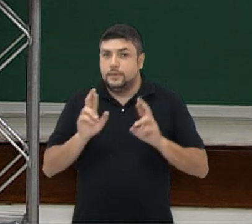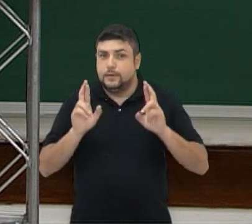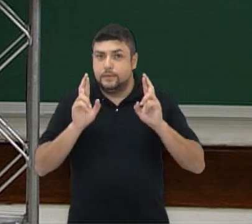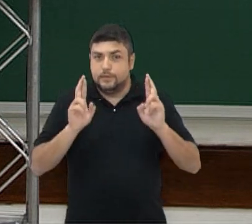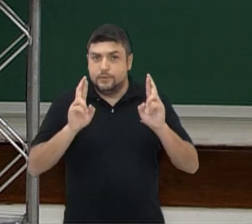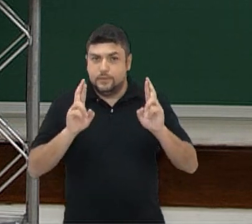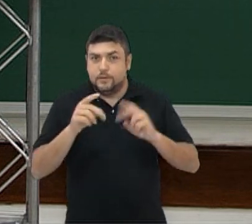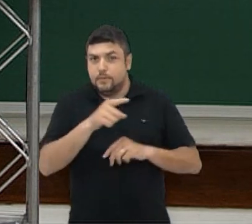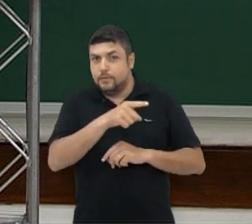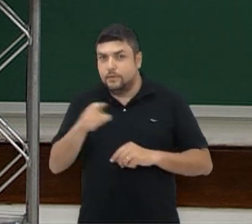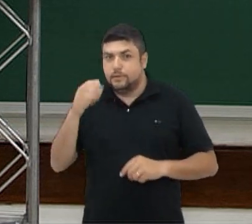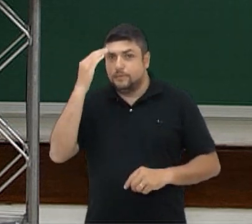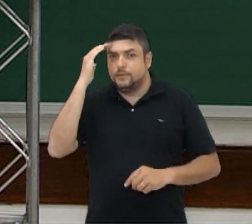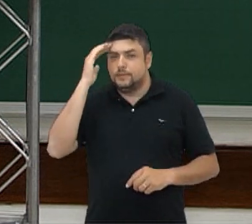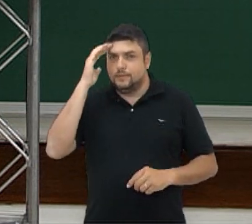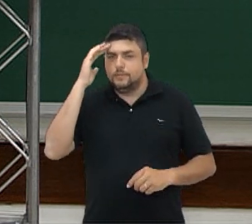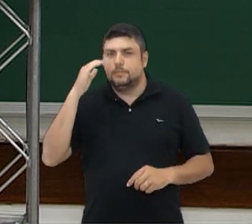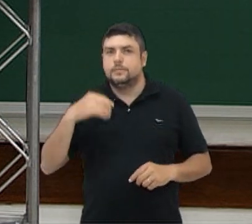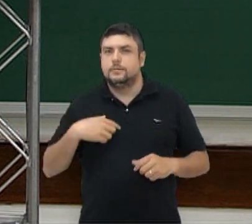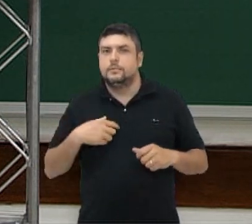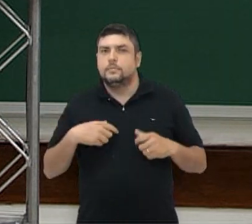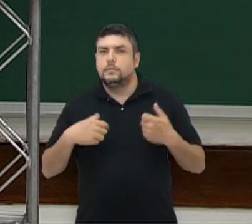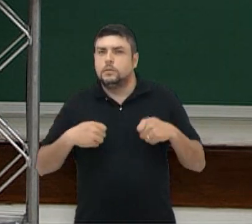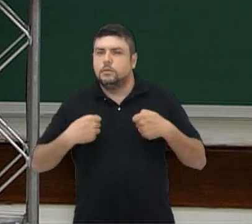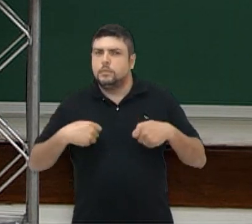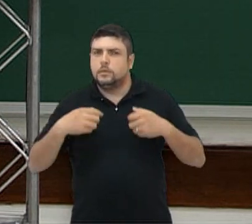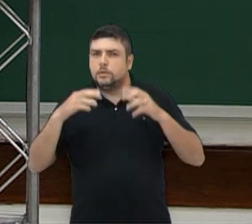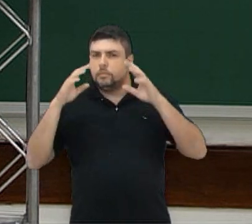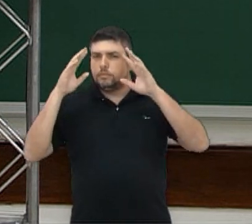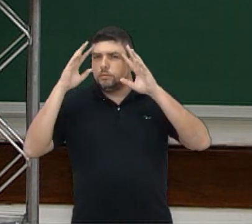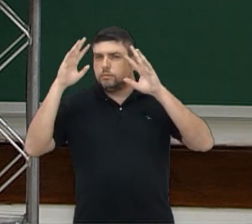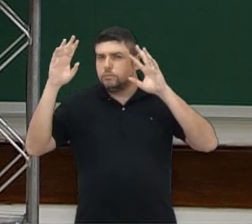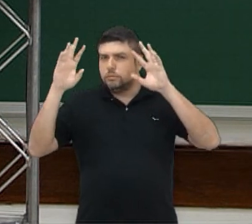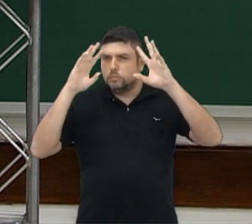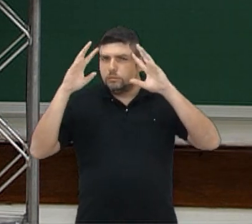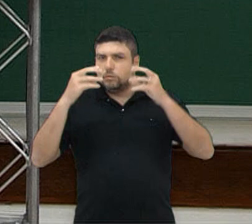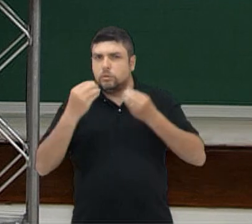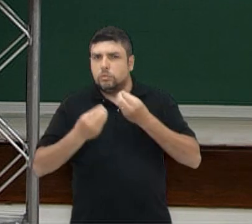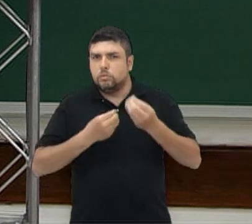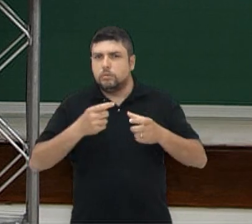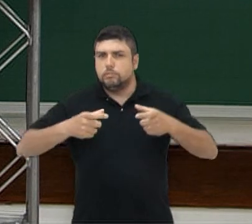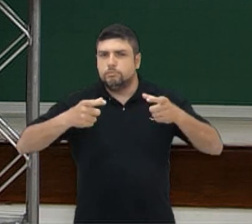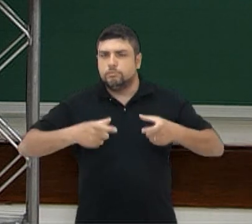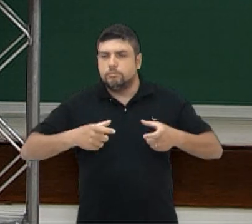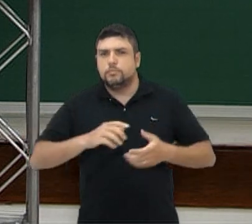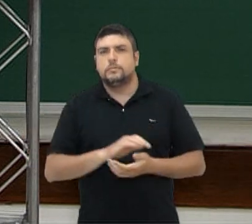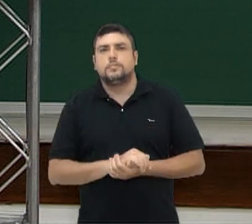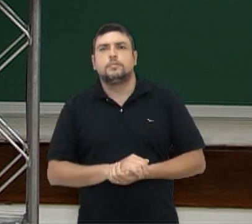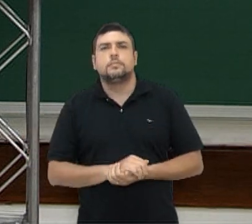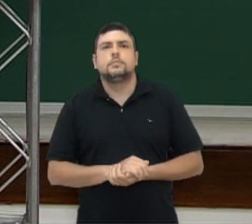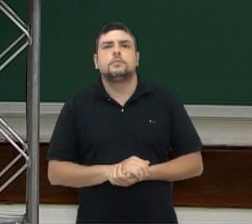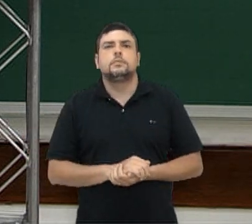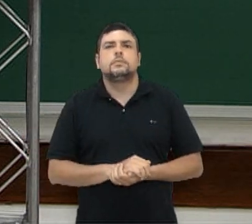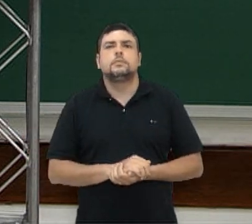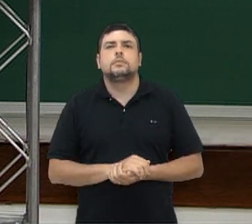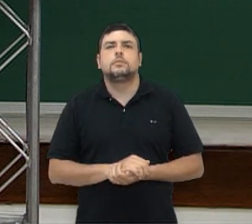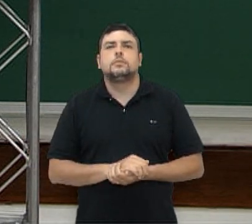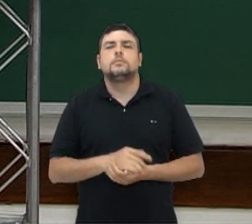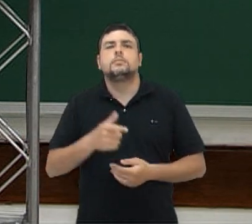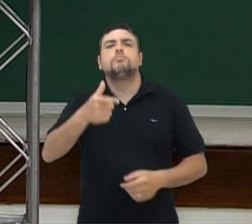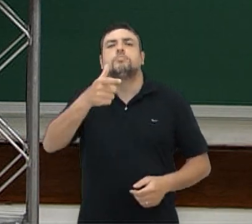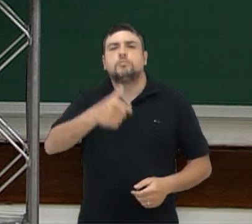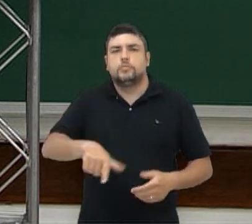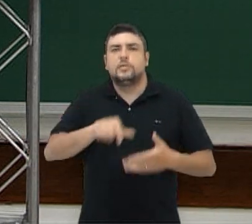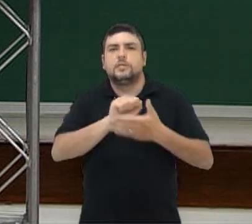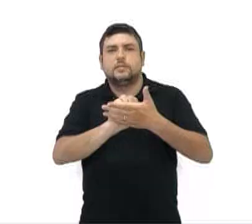uma questão aqui que tem que envolver um pouquinho de noção de espaço e tudo mais aí. Vamos lá, um outro exercício para a gente poder